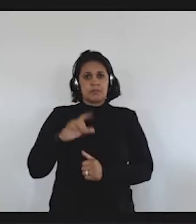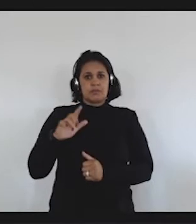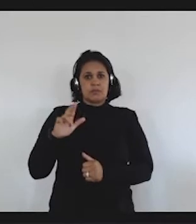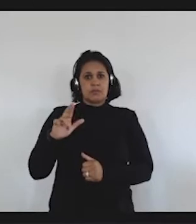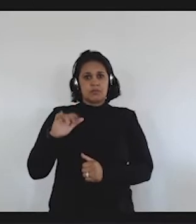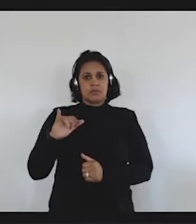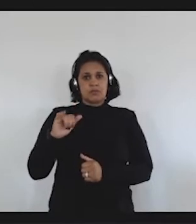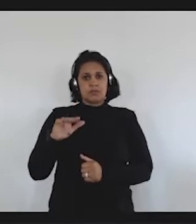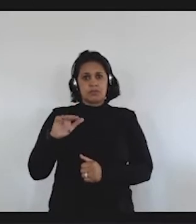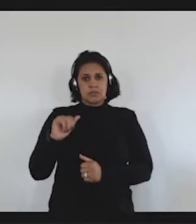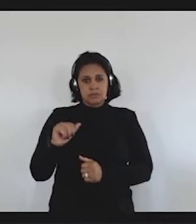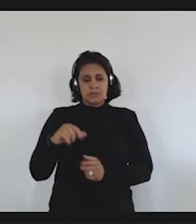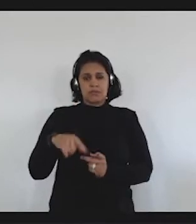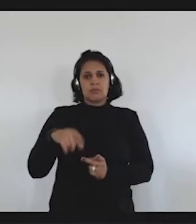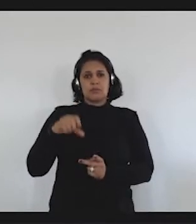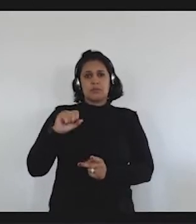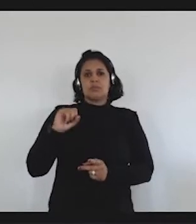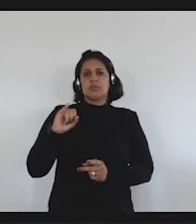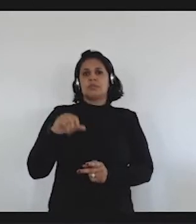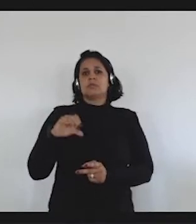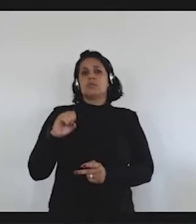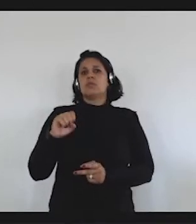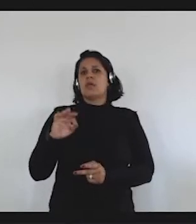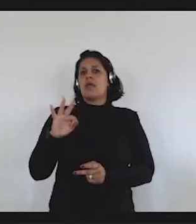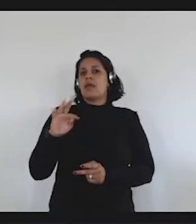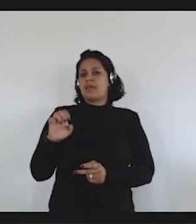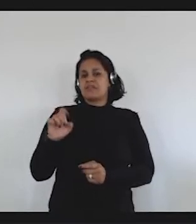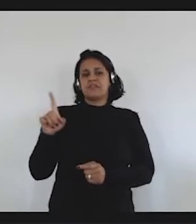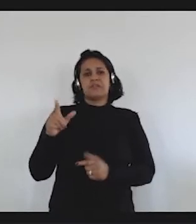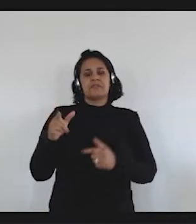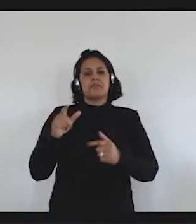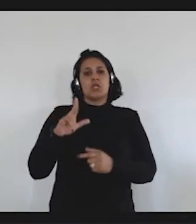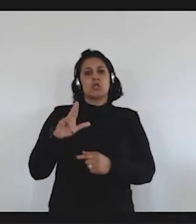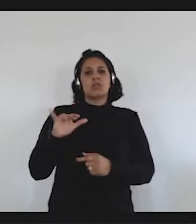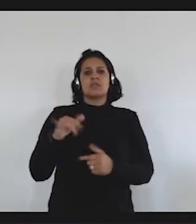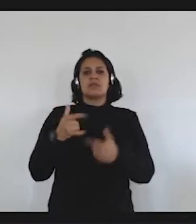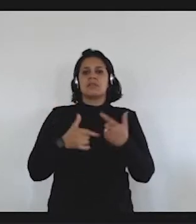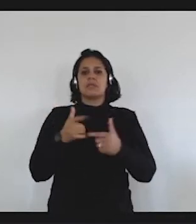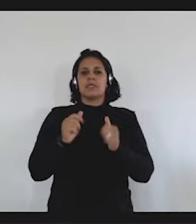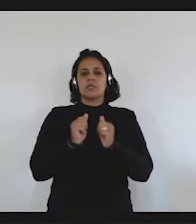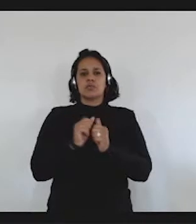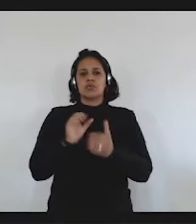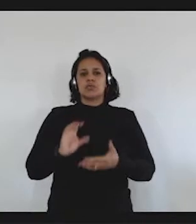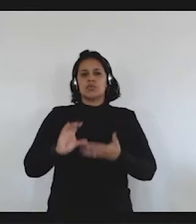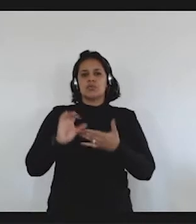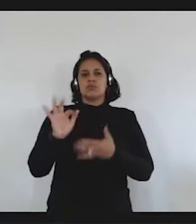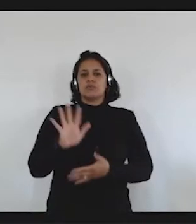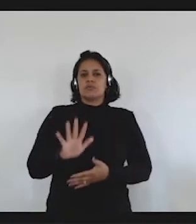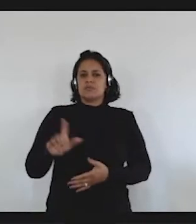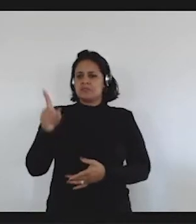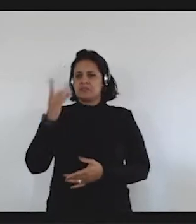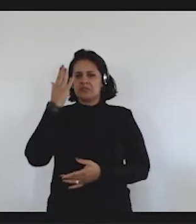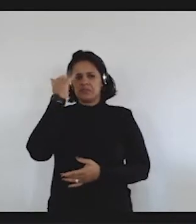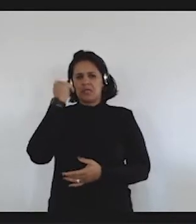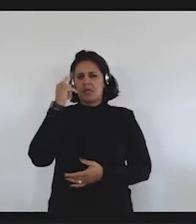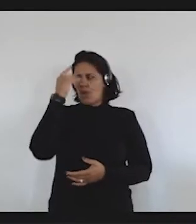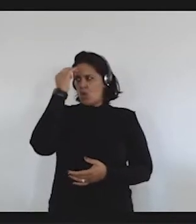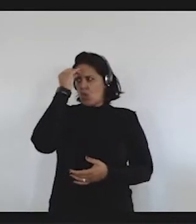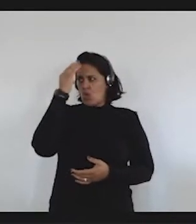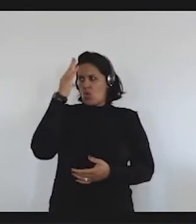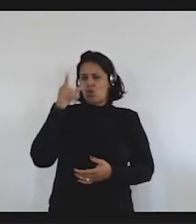Matar, que ao nosso lado no Conselho Federal nos encanta com seu conhecimento,